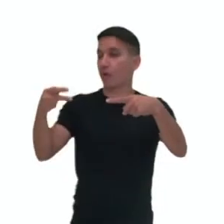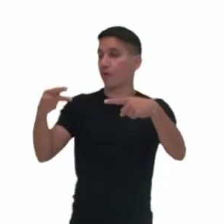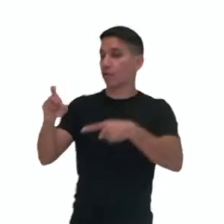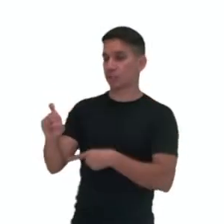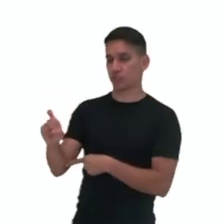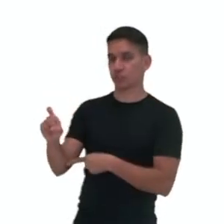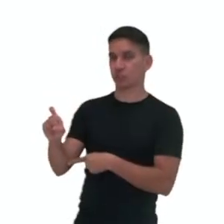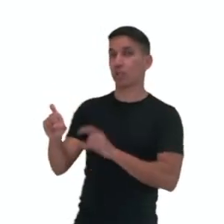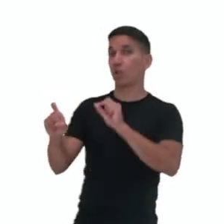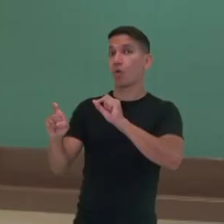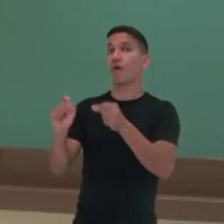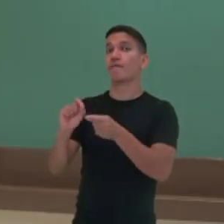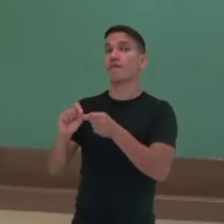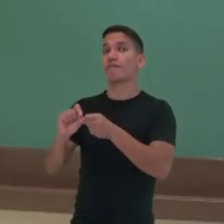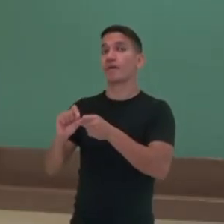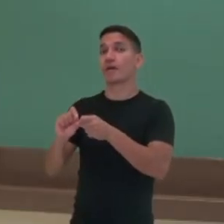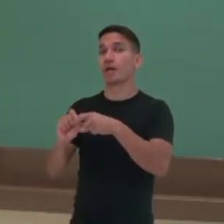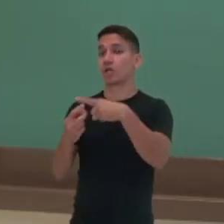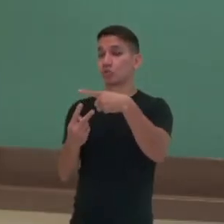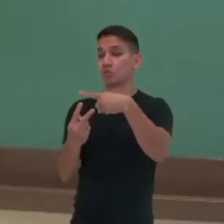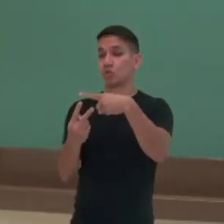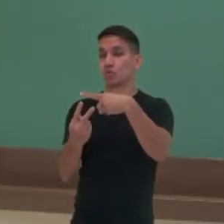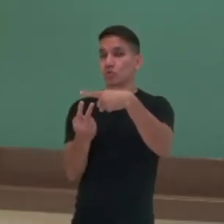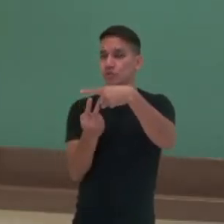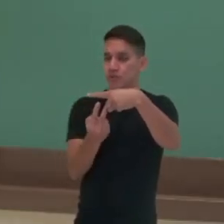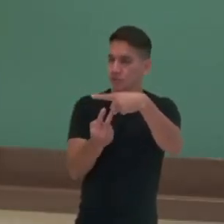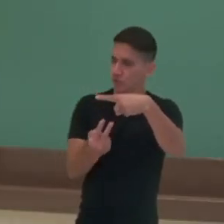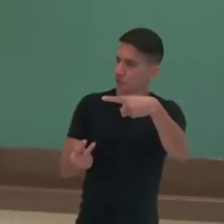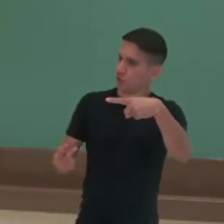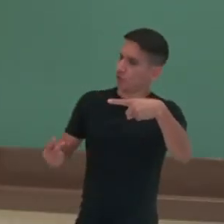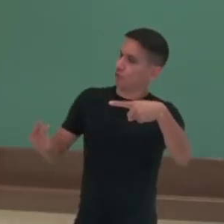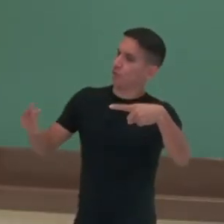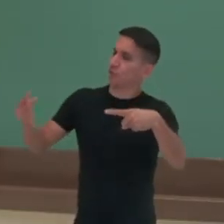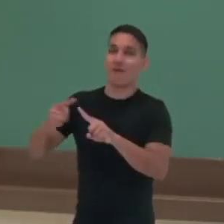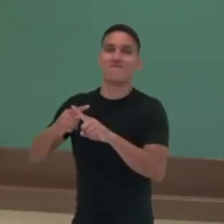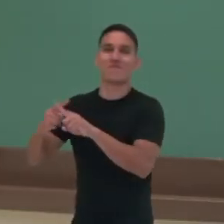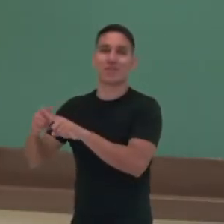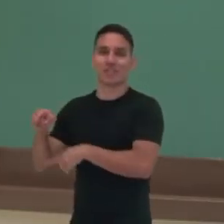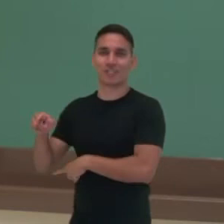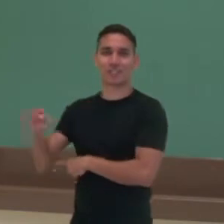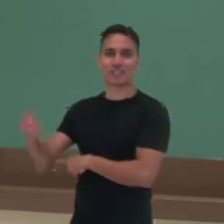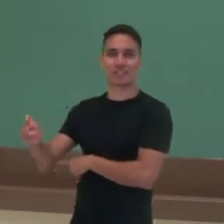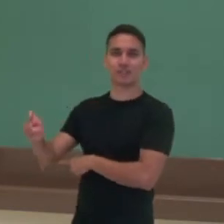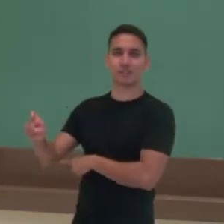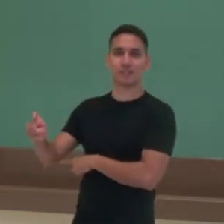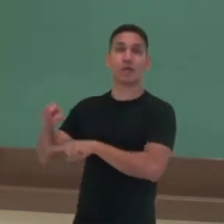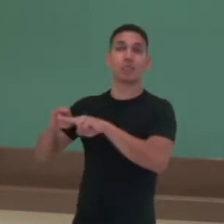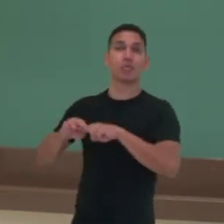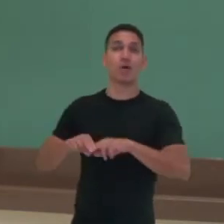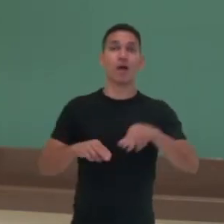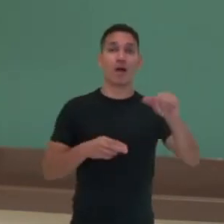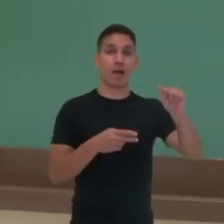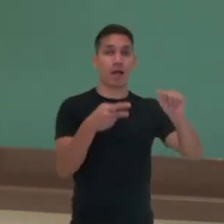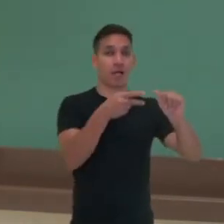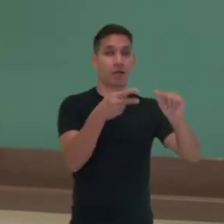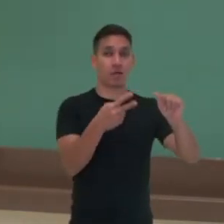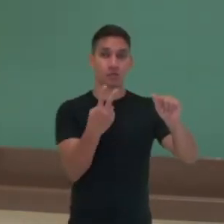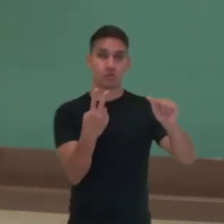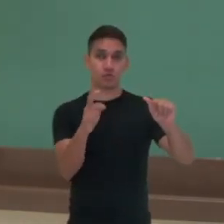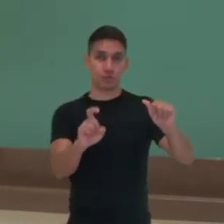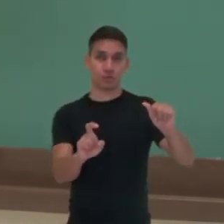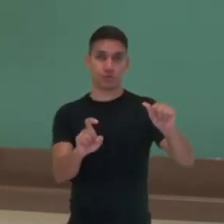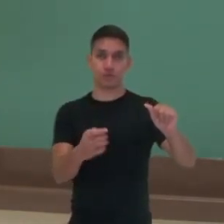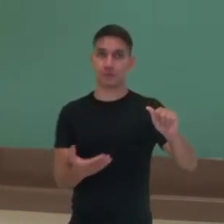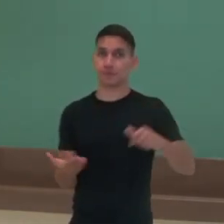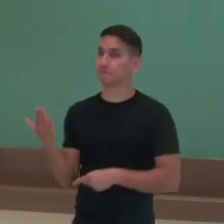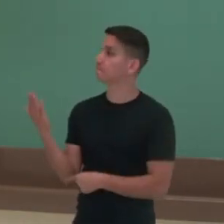x. Então, eu vou pegar esse 2 que está dividindo e vou passar ele para o outro lado multiplicando, certo?